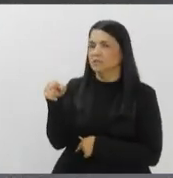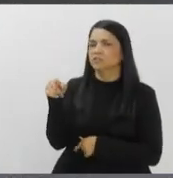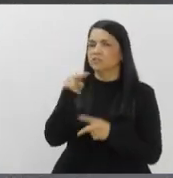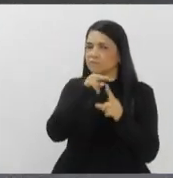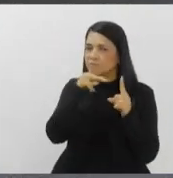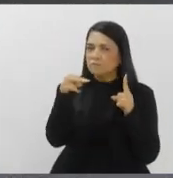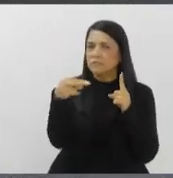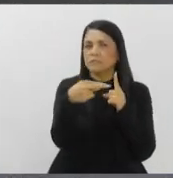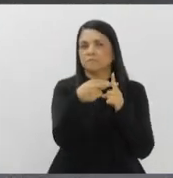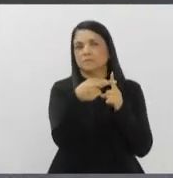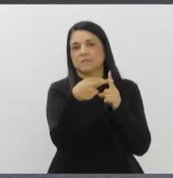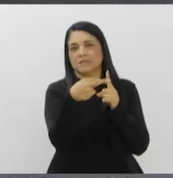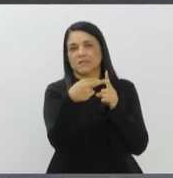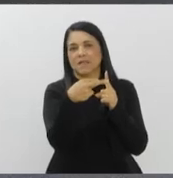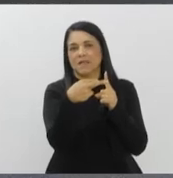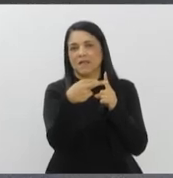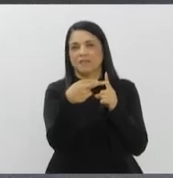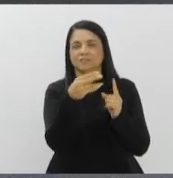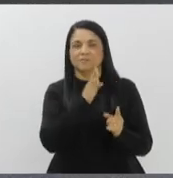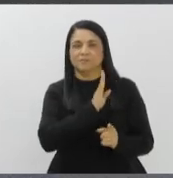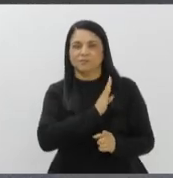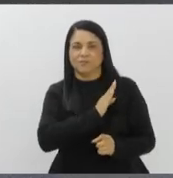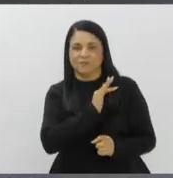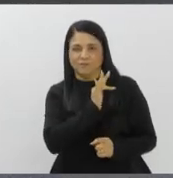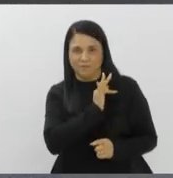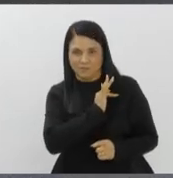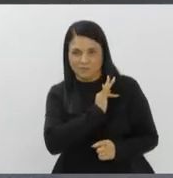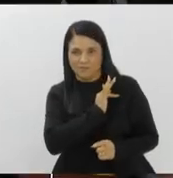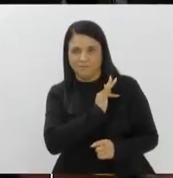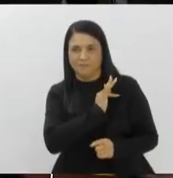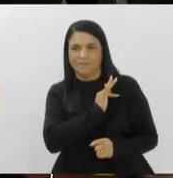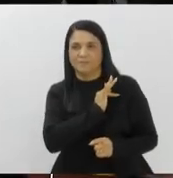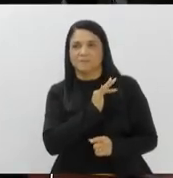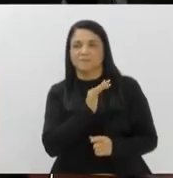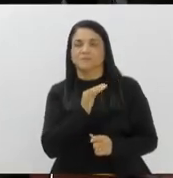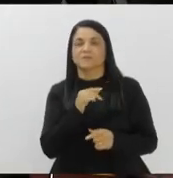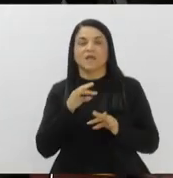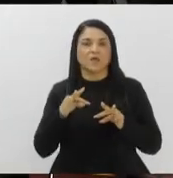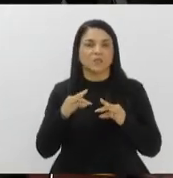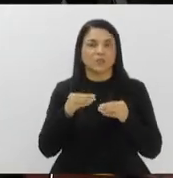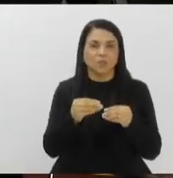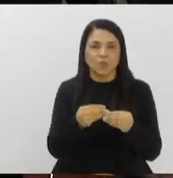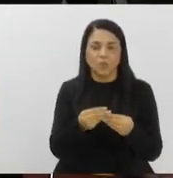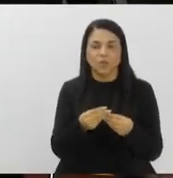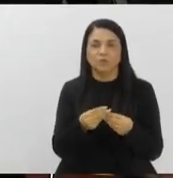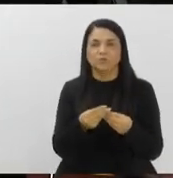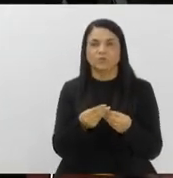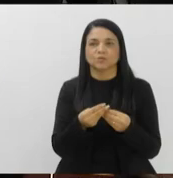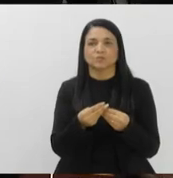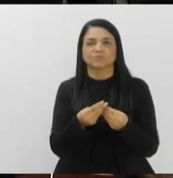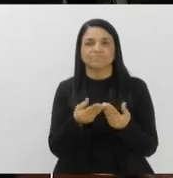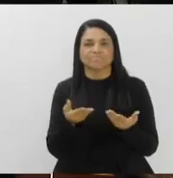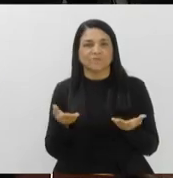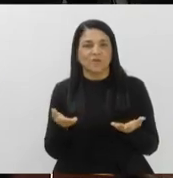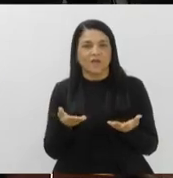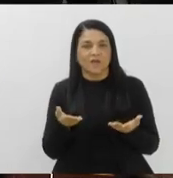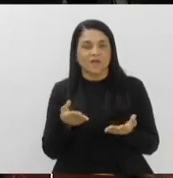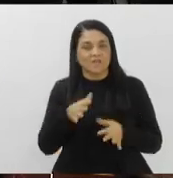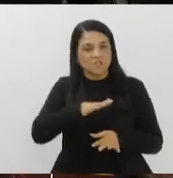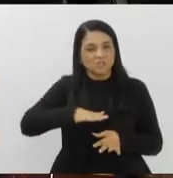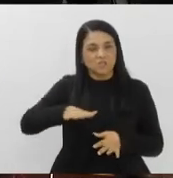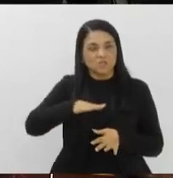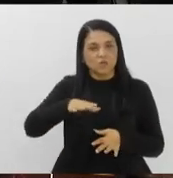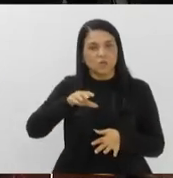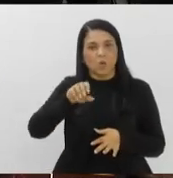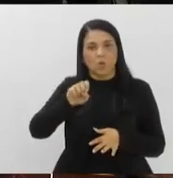visibilidade também à nossa Baixada Fluminense, a toda a situação hoje que se encontra a Zona Oeste,